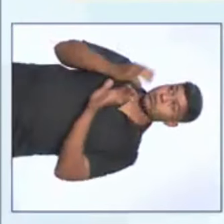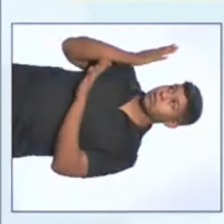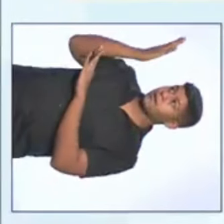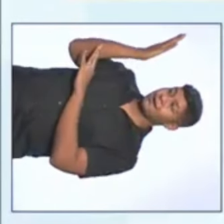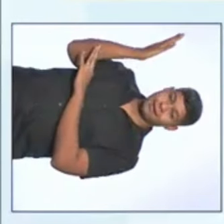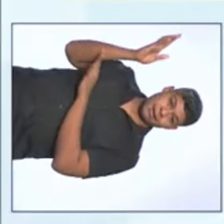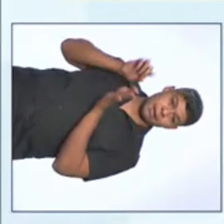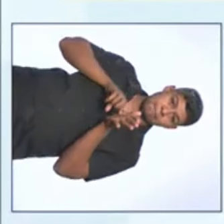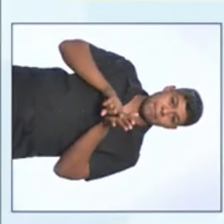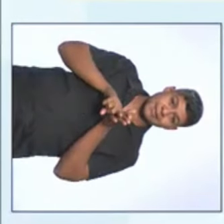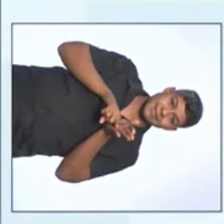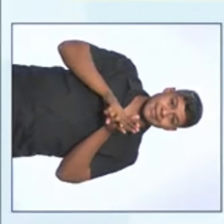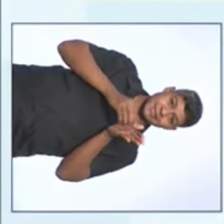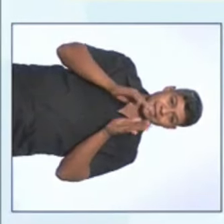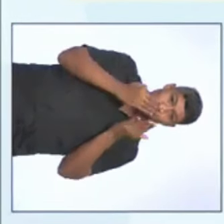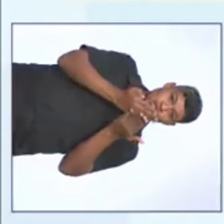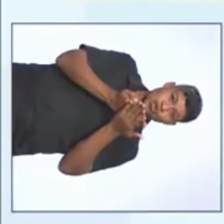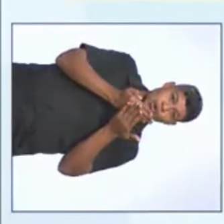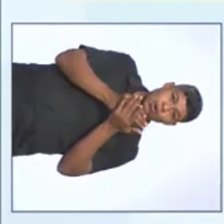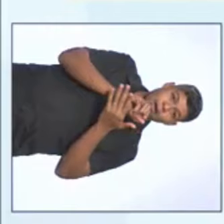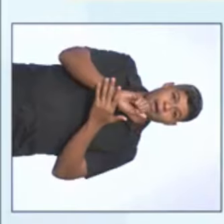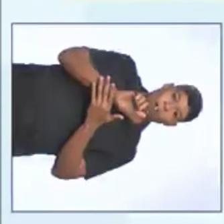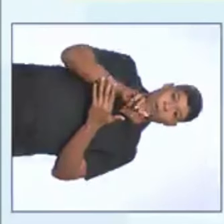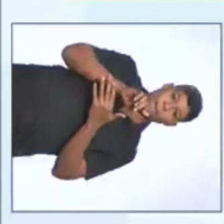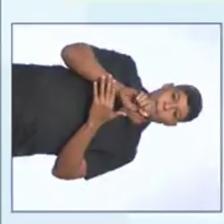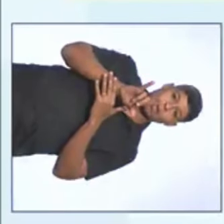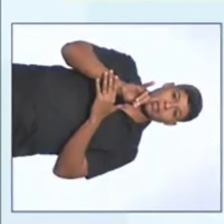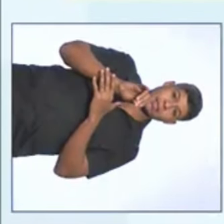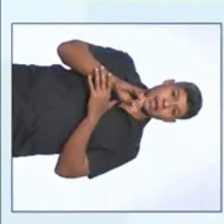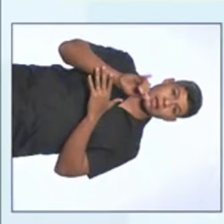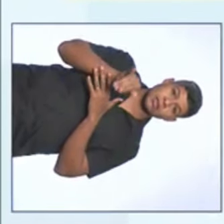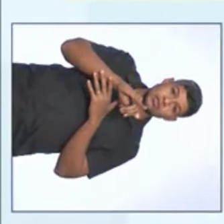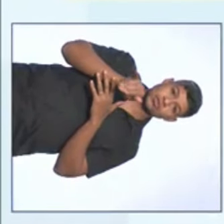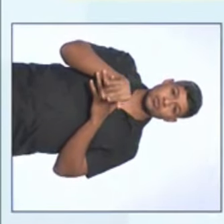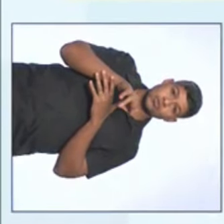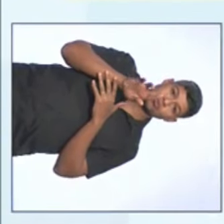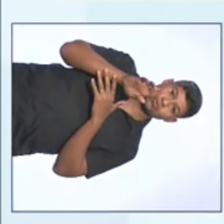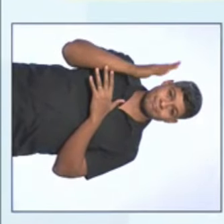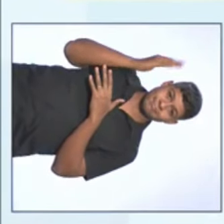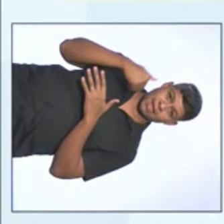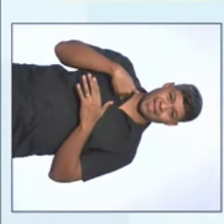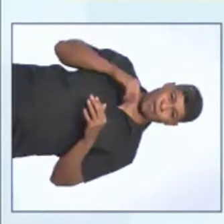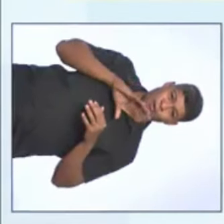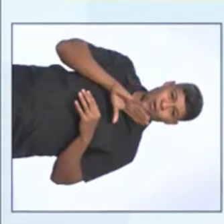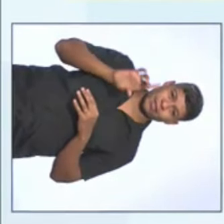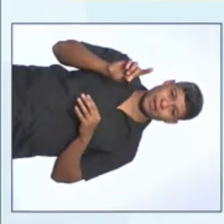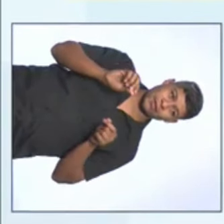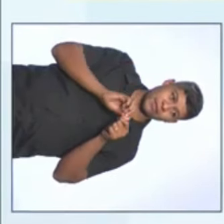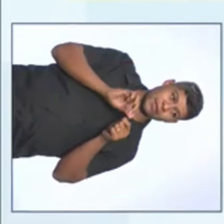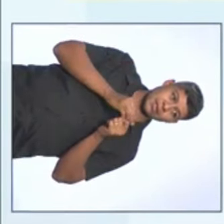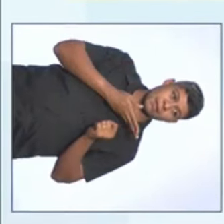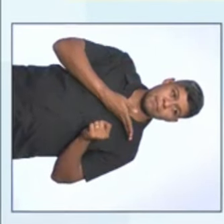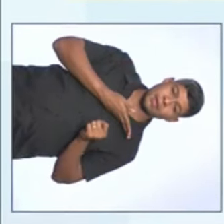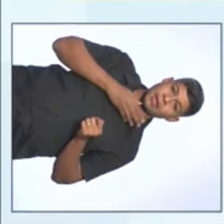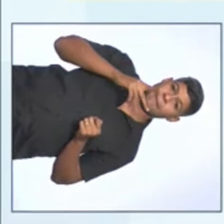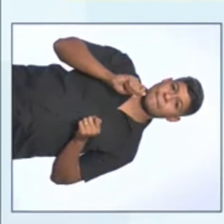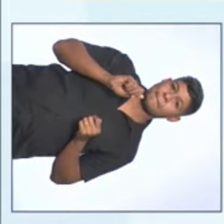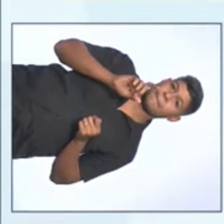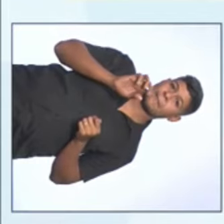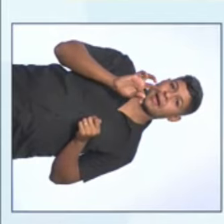gente fez na escola ao meio da Júnior na época eu era coordenadora da escola fiz com a minha amiga Patrícia vice